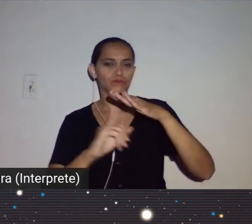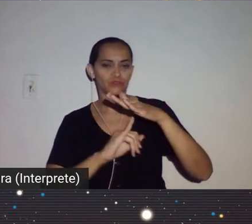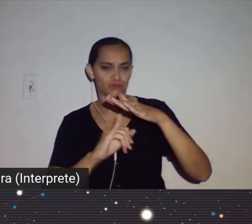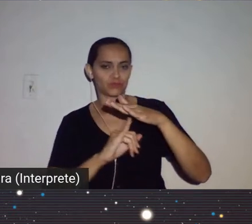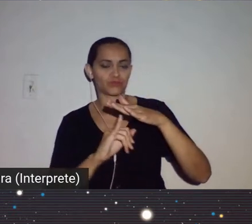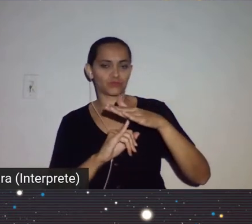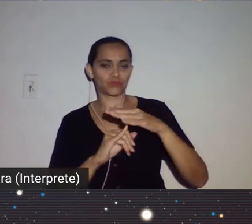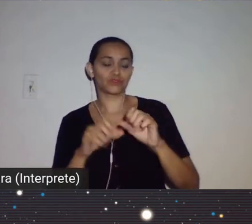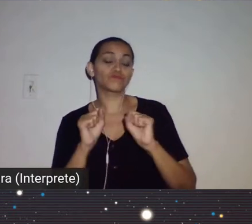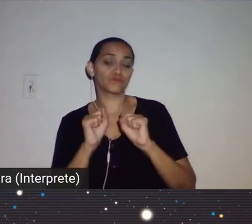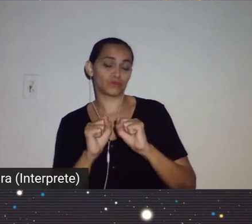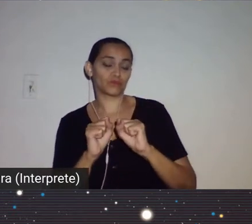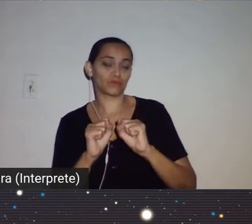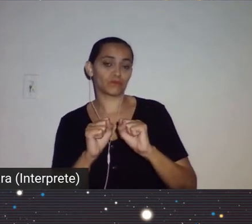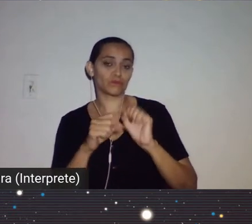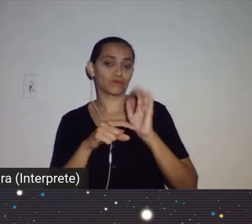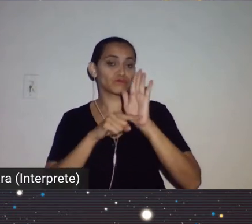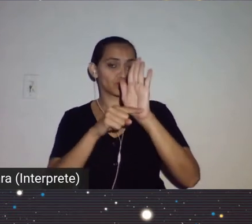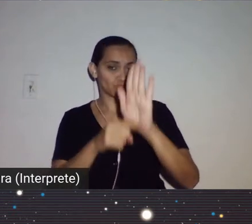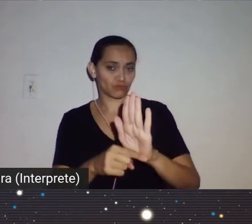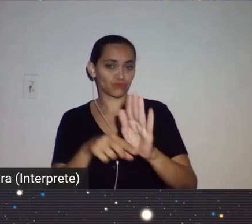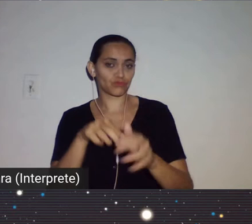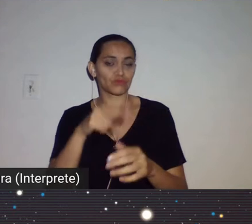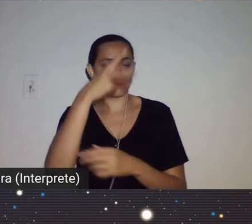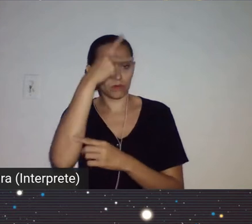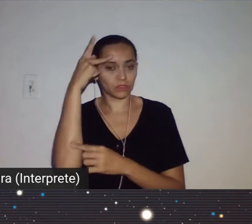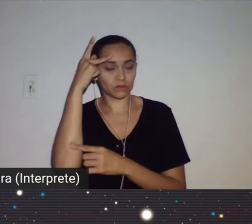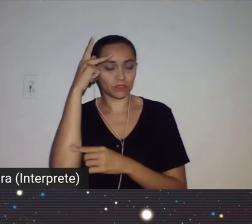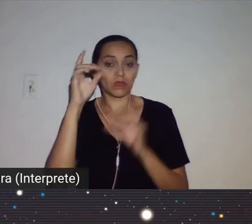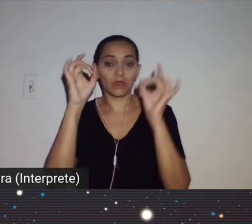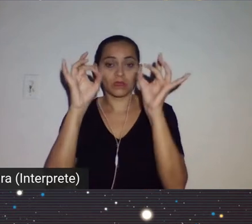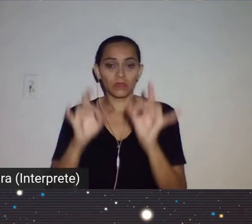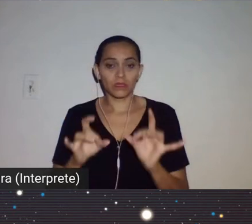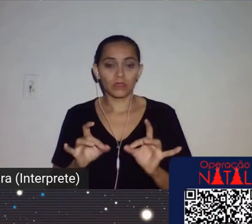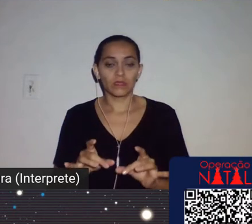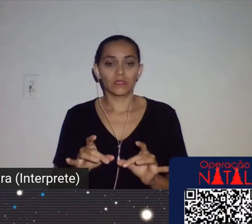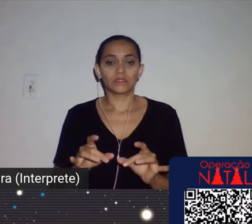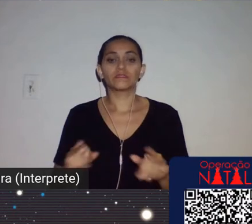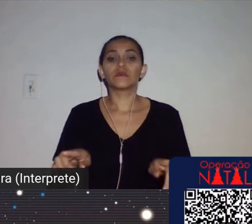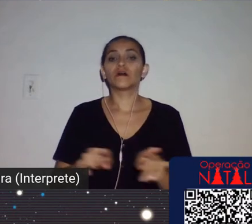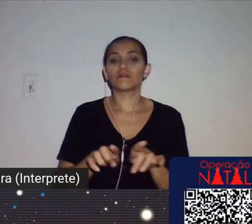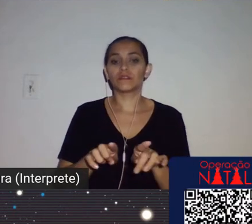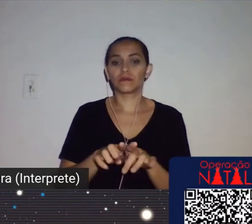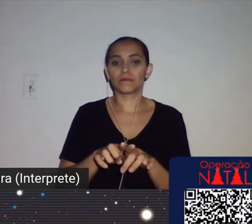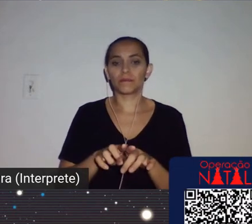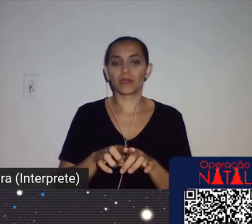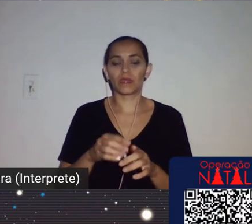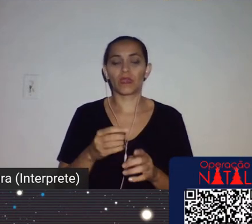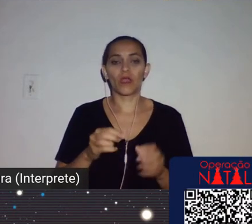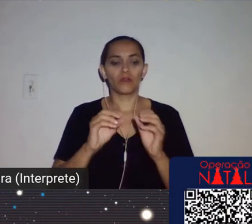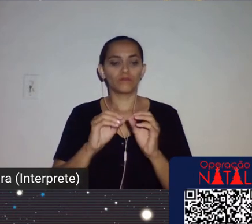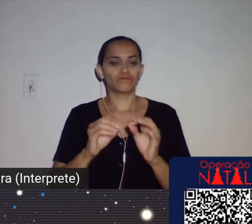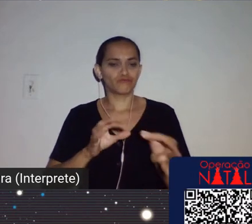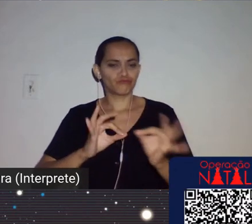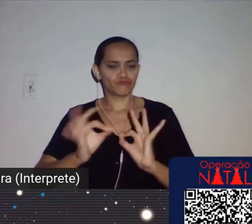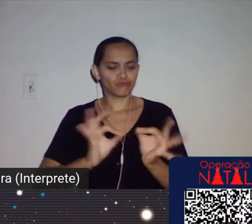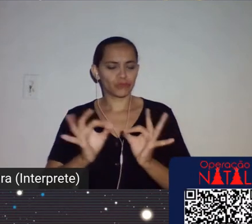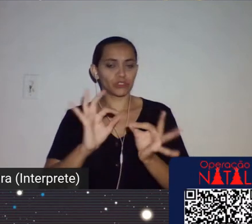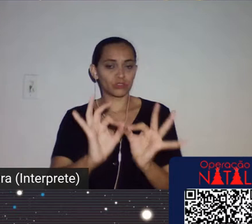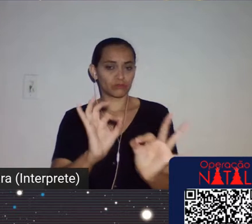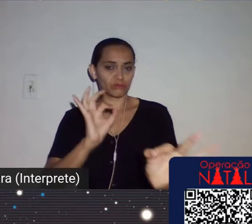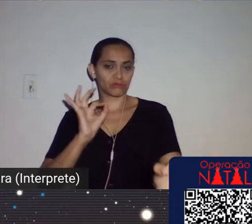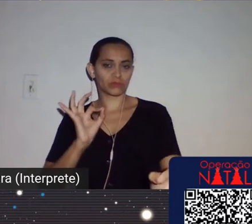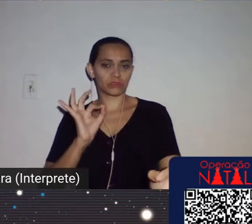caridade. Em especial aqui para essa palestra, nós vamos falar da Operação Natal, que é um projeto de extensão composto por alunos da USP e